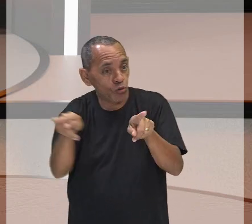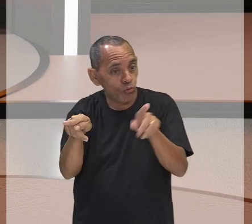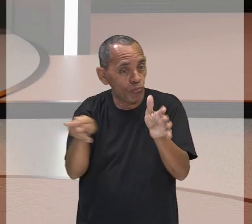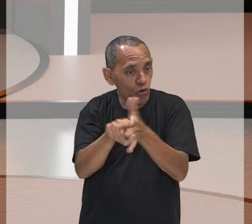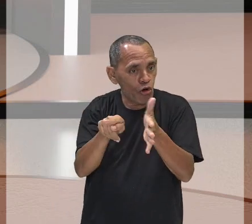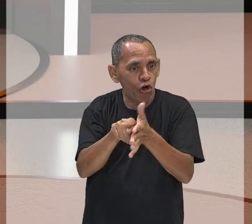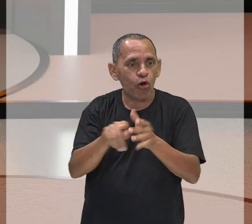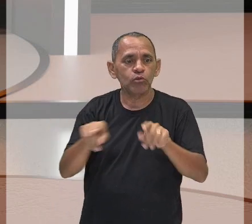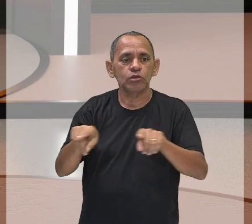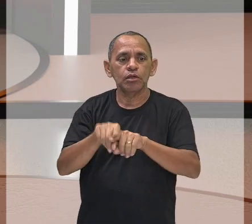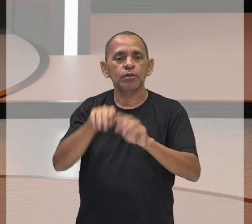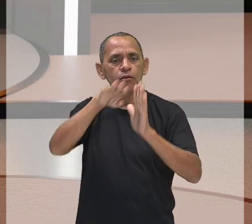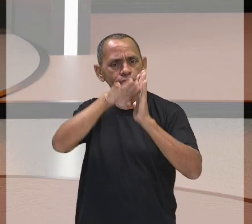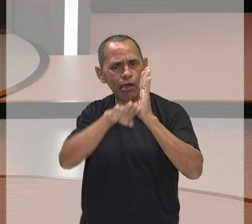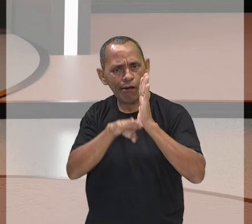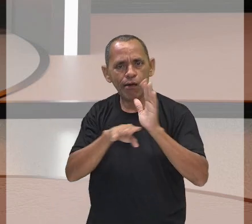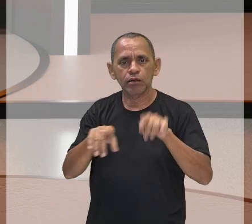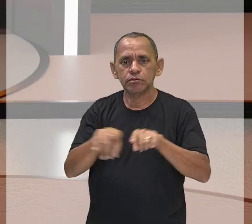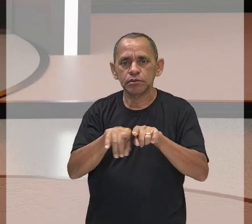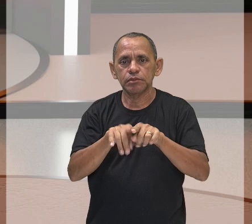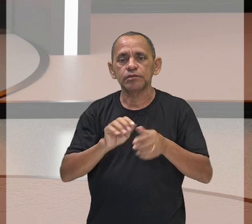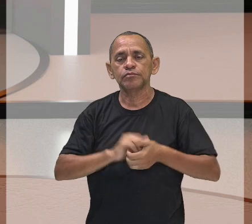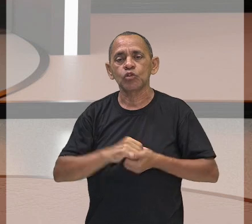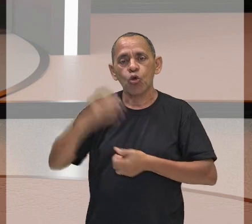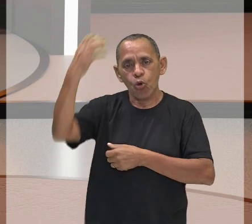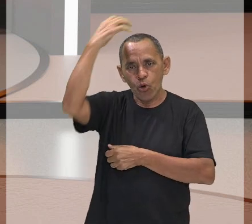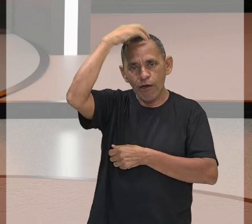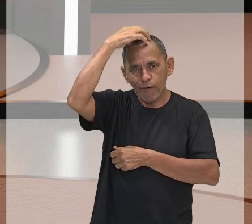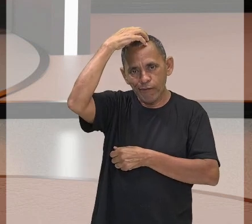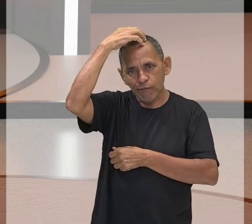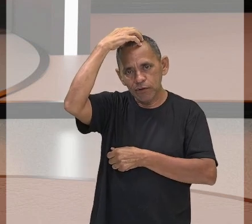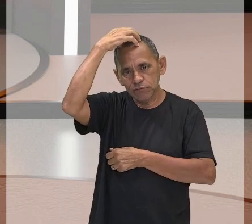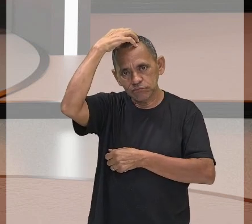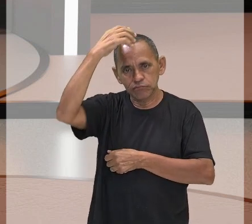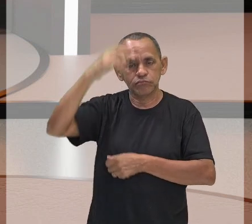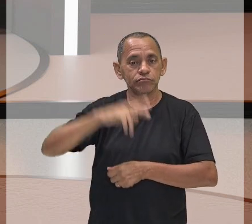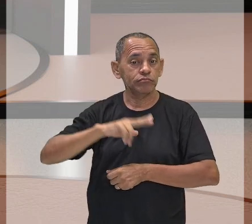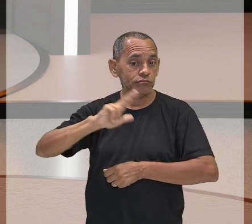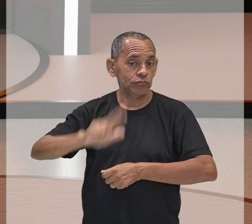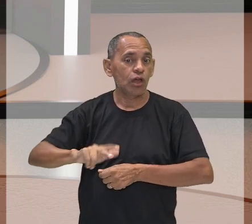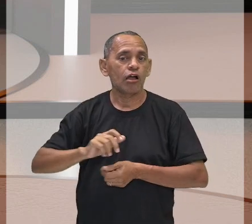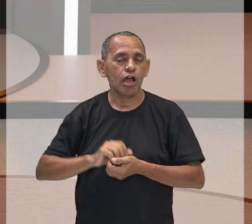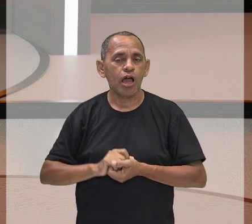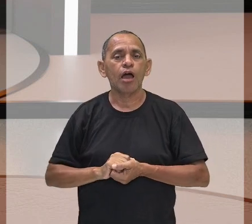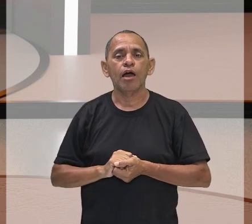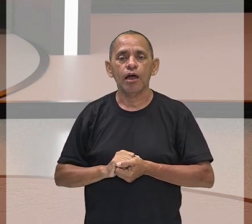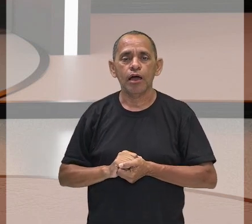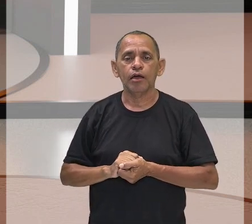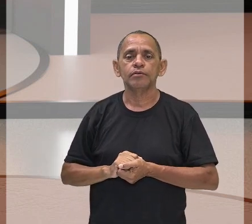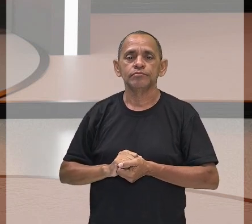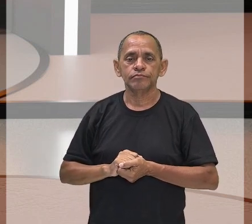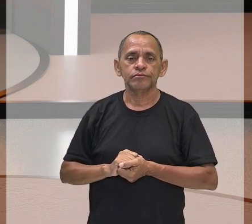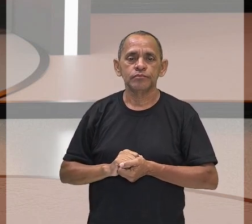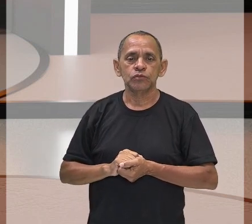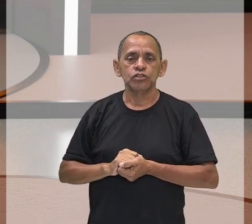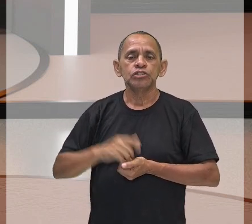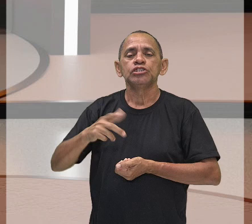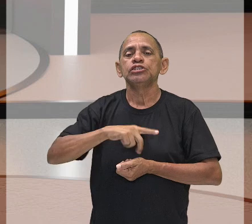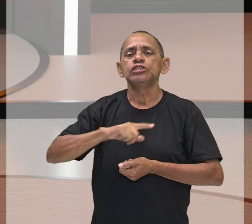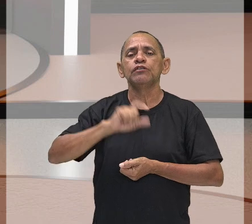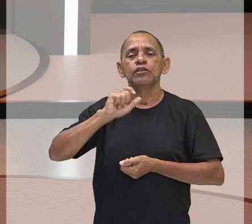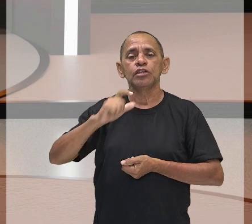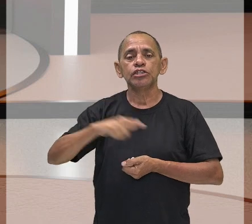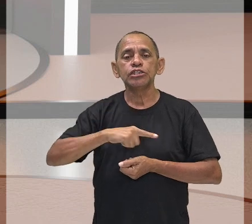governo português, do reino português, Dom João se vê obrigado a retornar para Portugal, justamente para